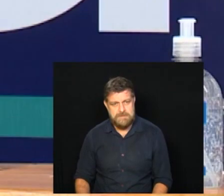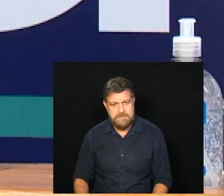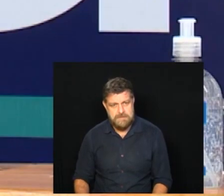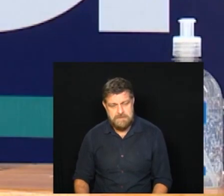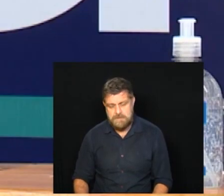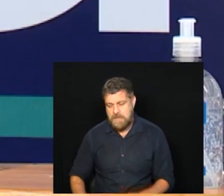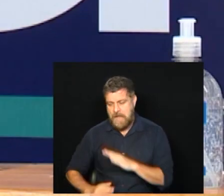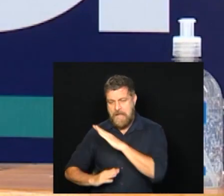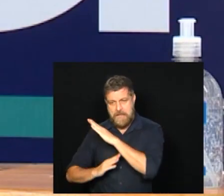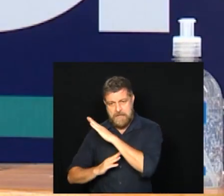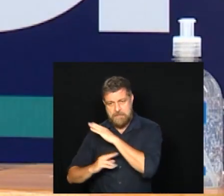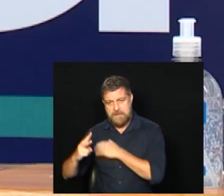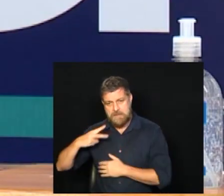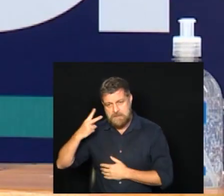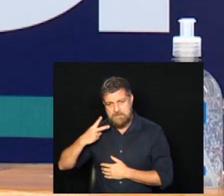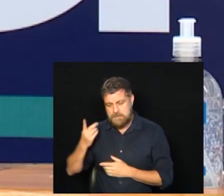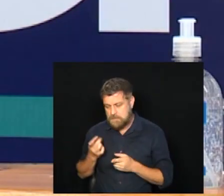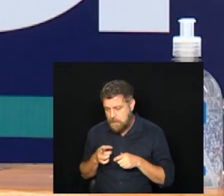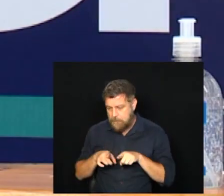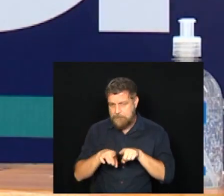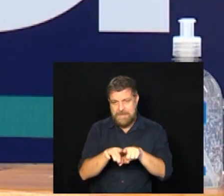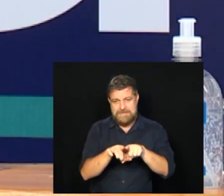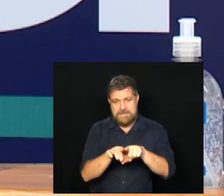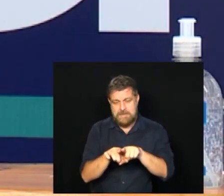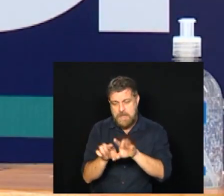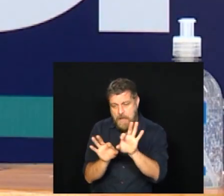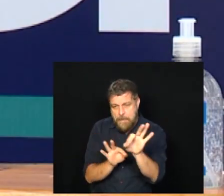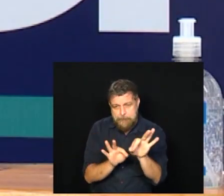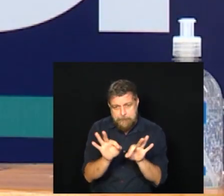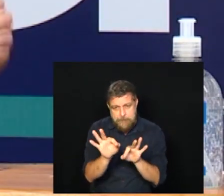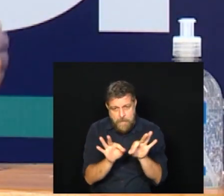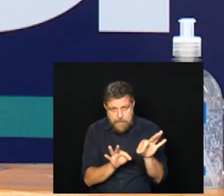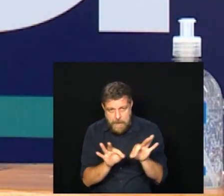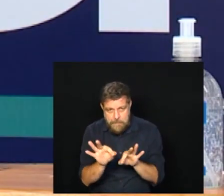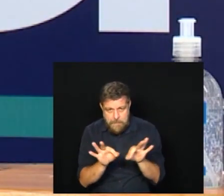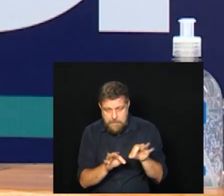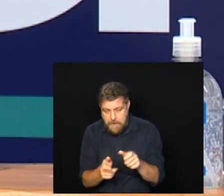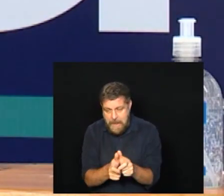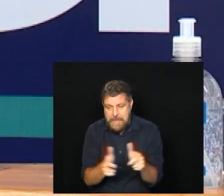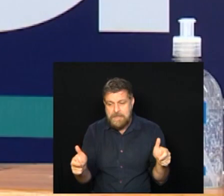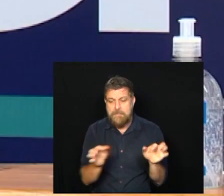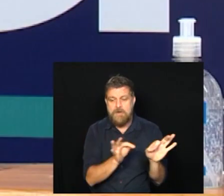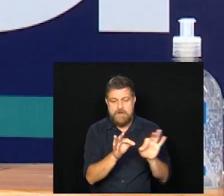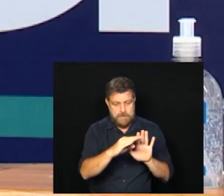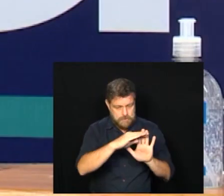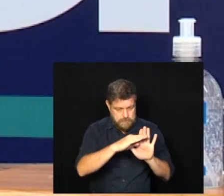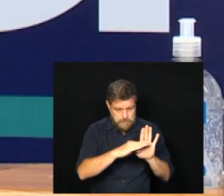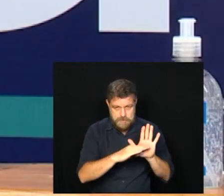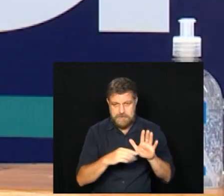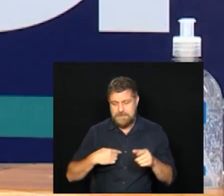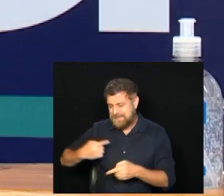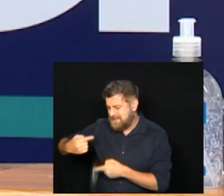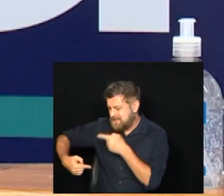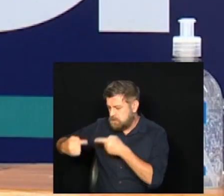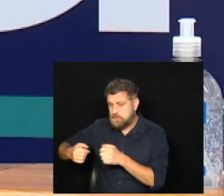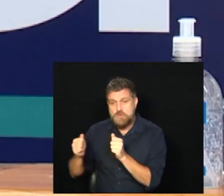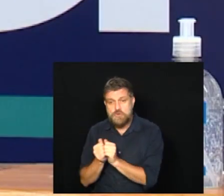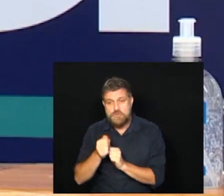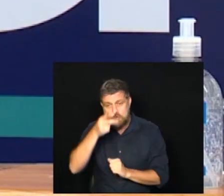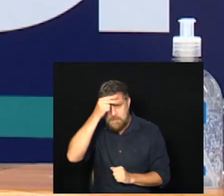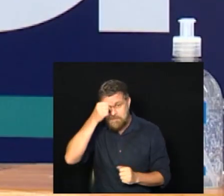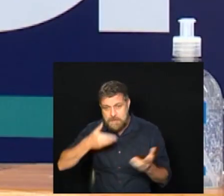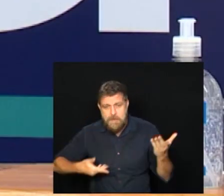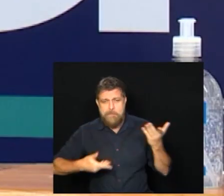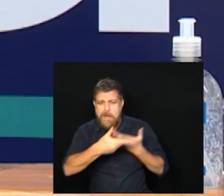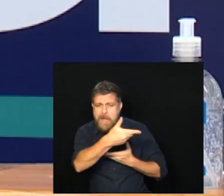a Câmara foi parceira na elaboração desses projetos, da maioria desses projetos, discutindo com o Executivo